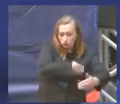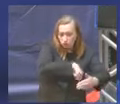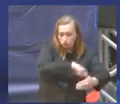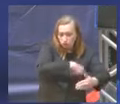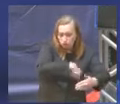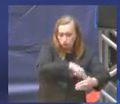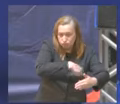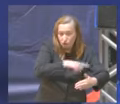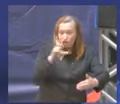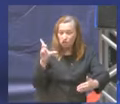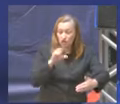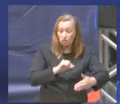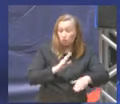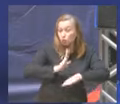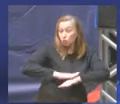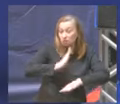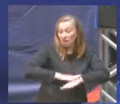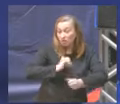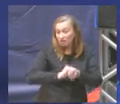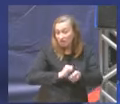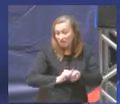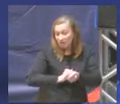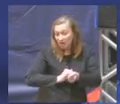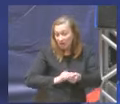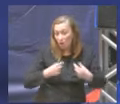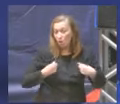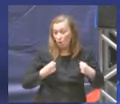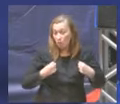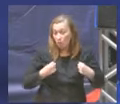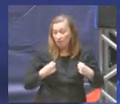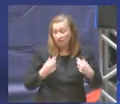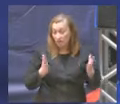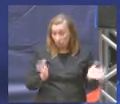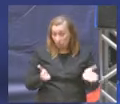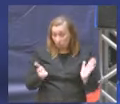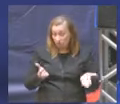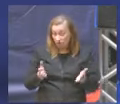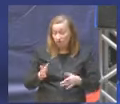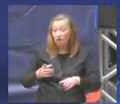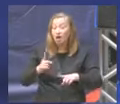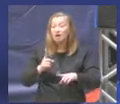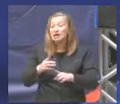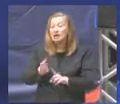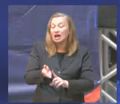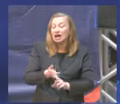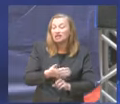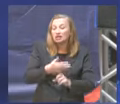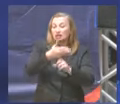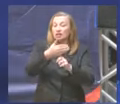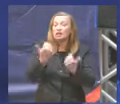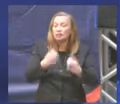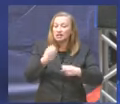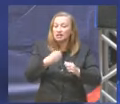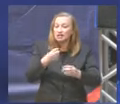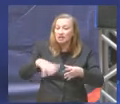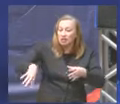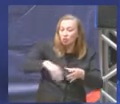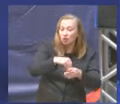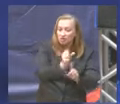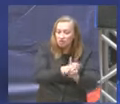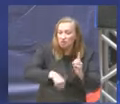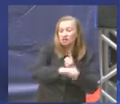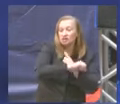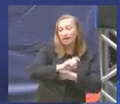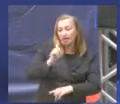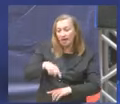talvez, no mercado de trabalho. Né? E que as tecnologias têm que ser sociais. Né? Porque se as tecnologias não forem sociais... E, assim, eu gosto